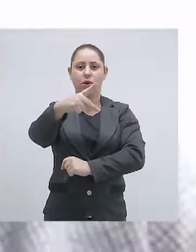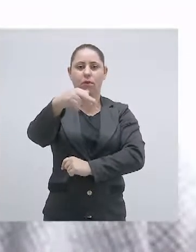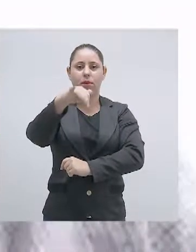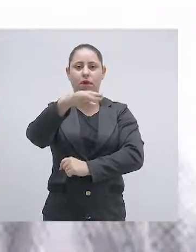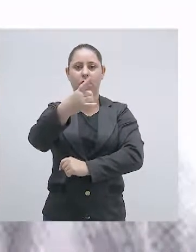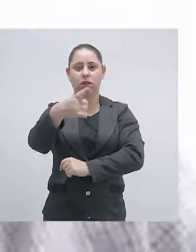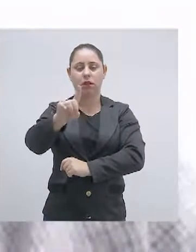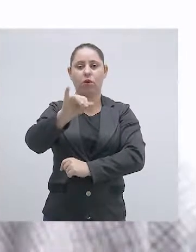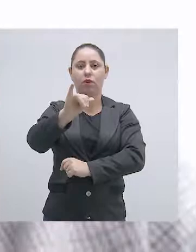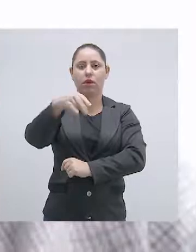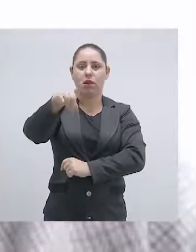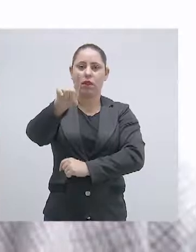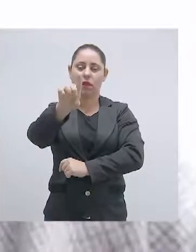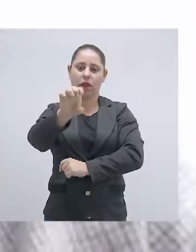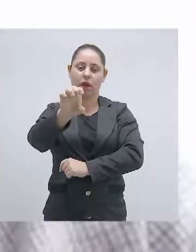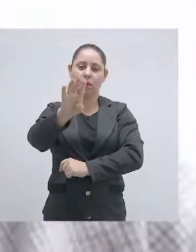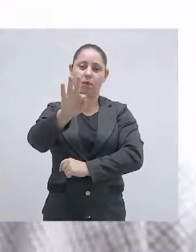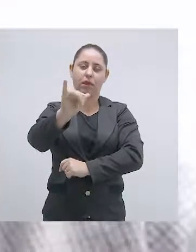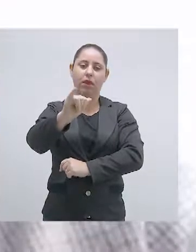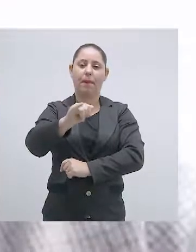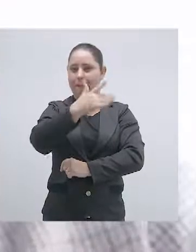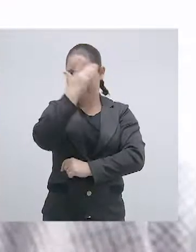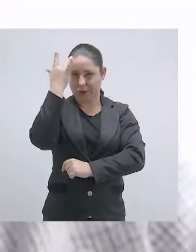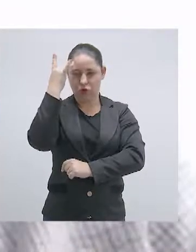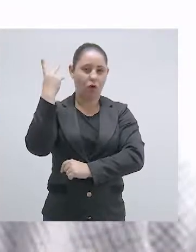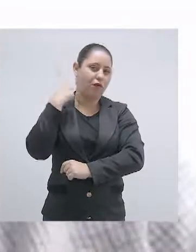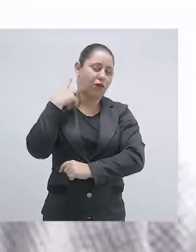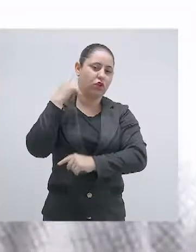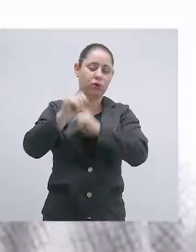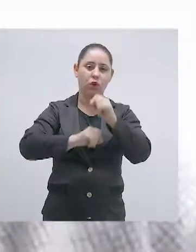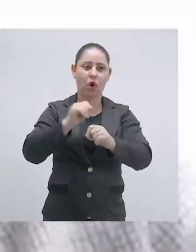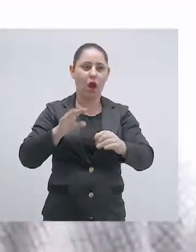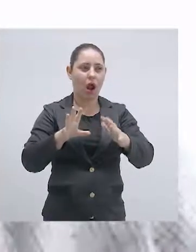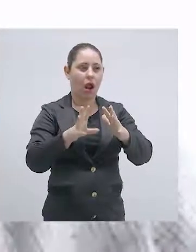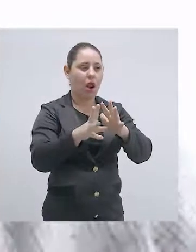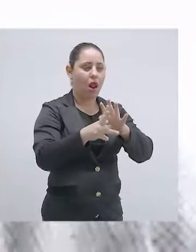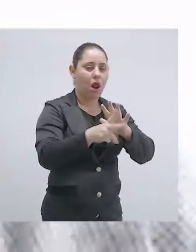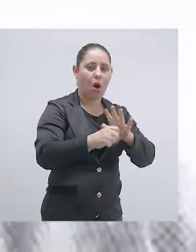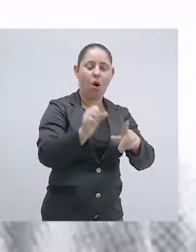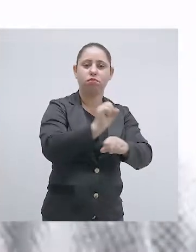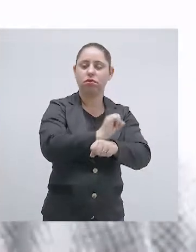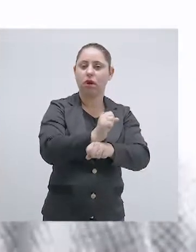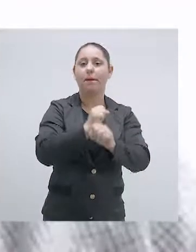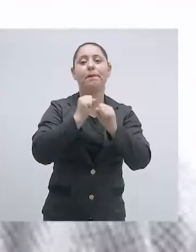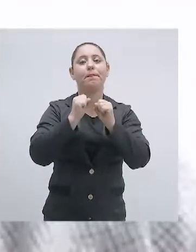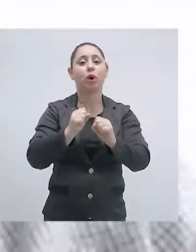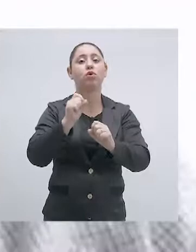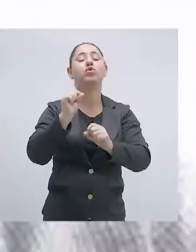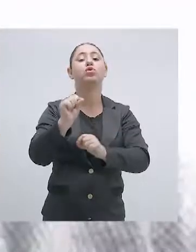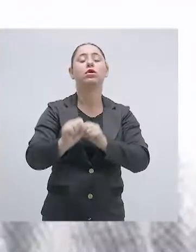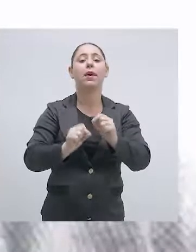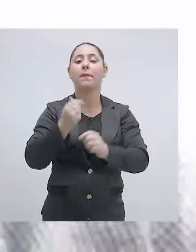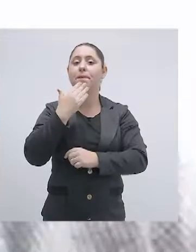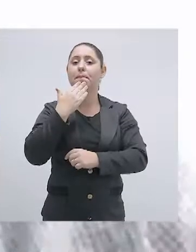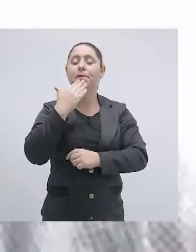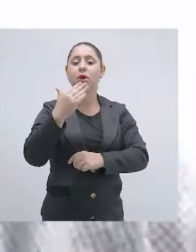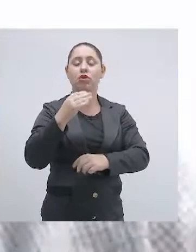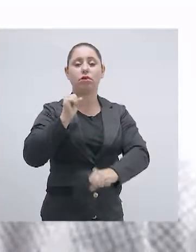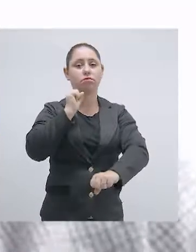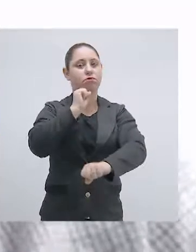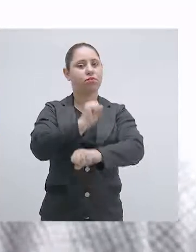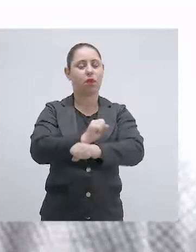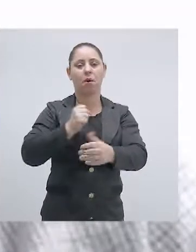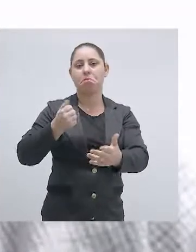apropriação indébita, né? Também as pessoas que forem vítimas desse fato